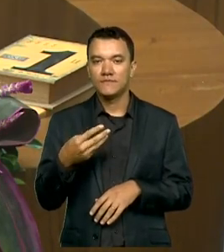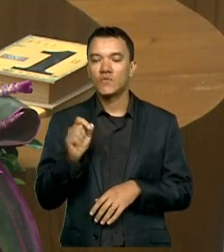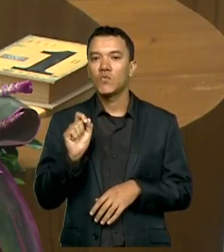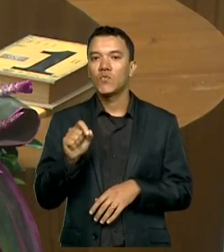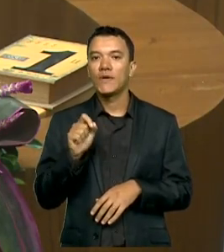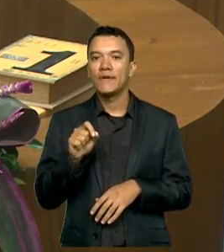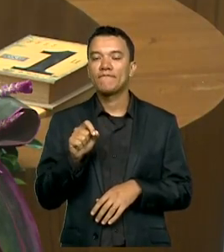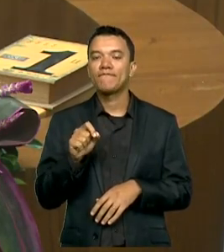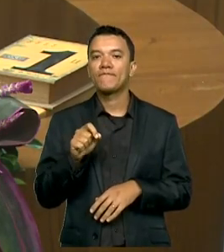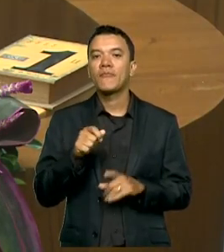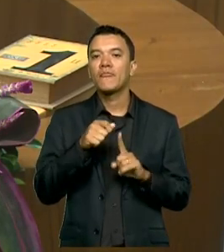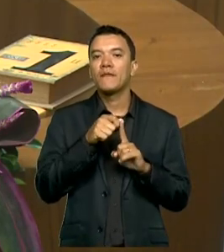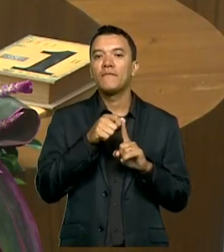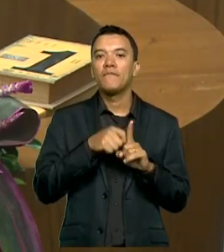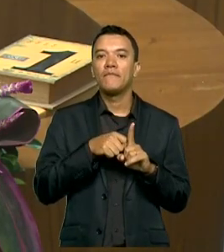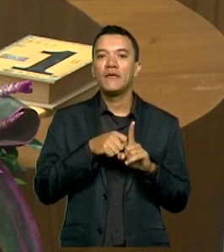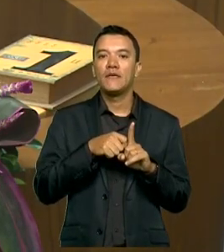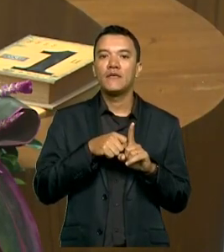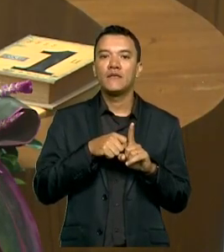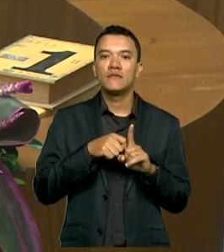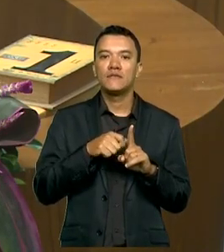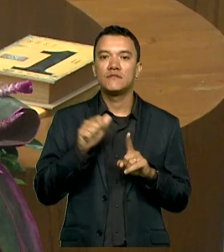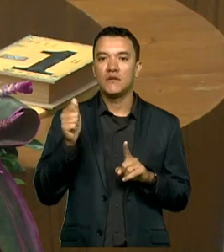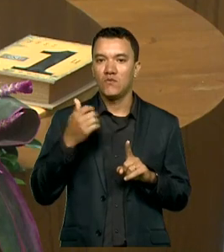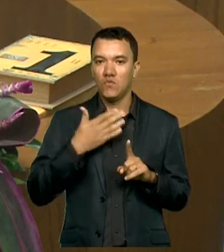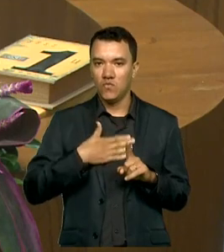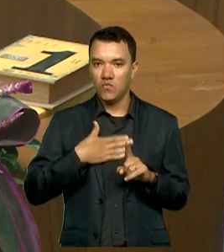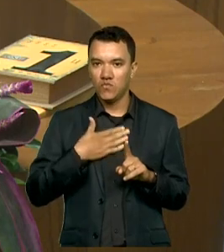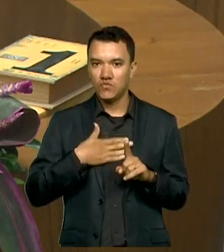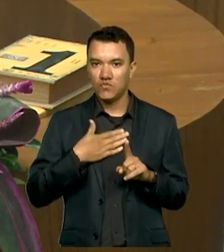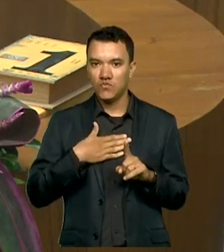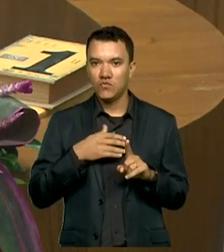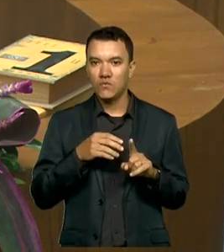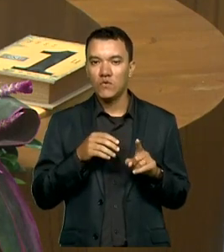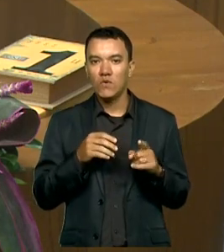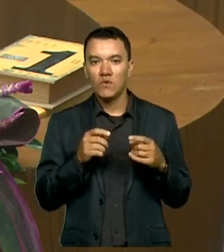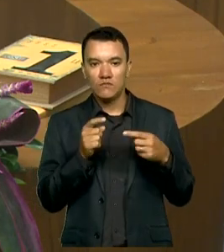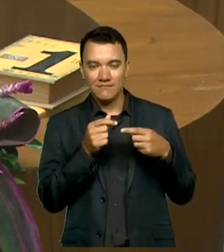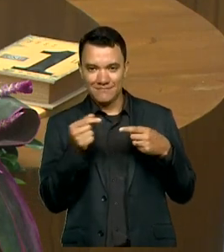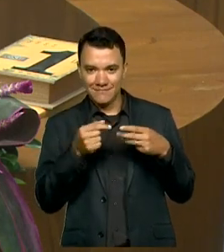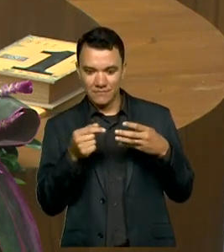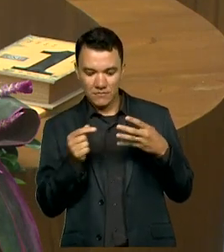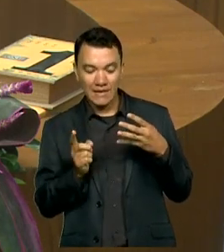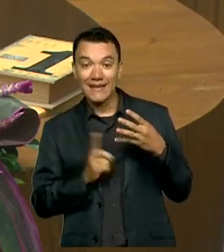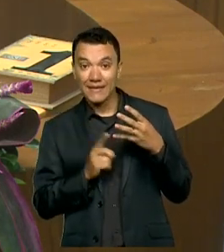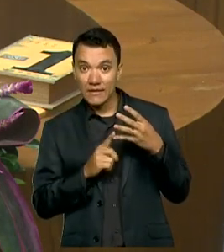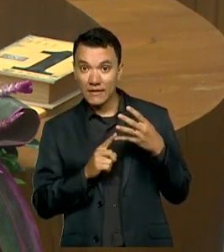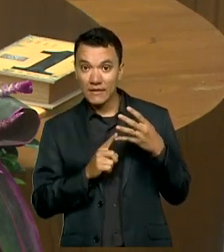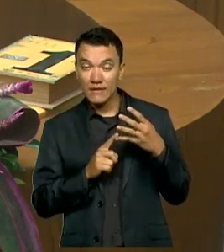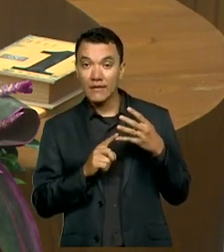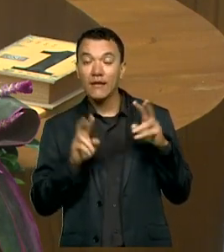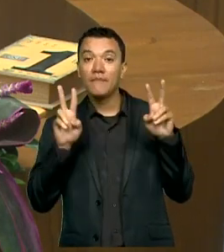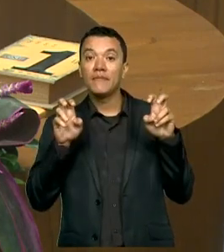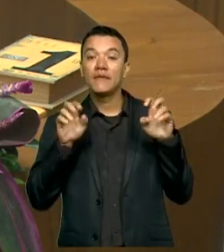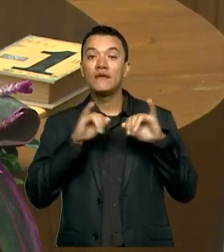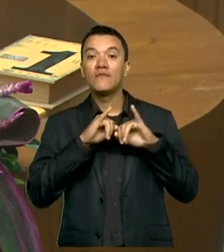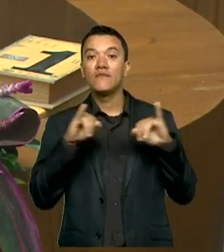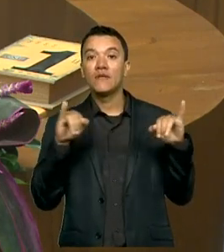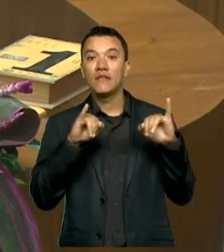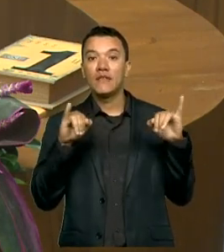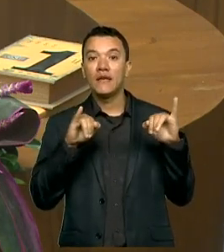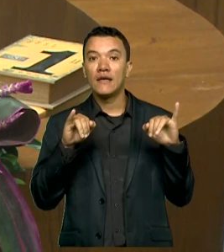agosto a semana Diga Não ao Cigarro Eletrônico. Eu acredito que muitos de vocês